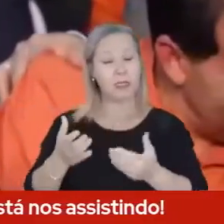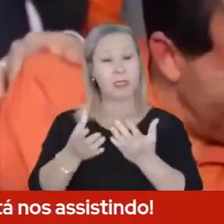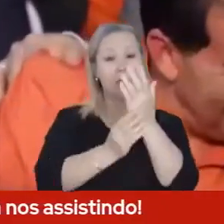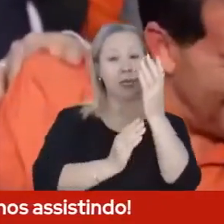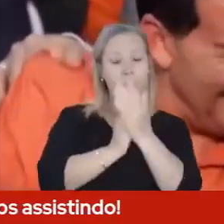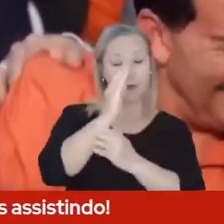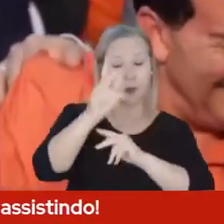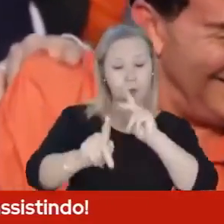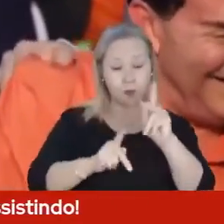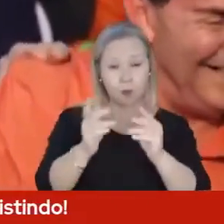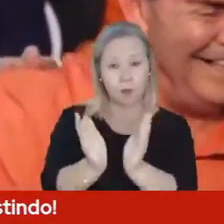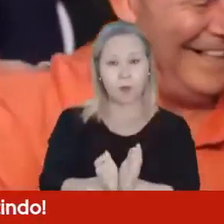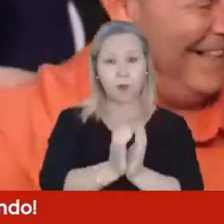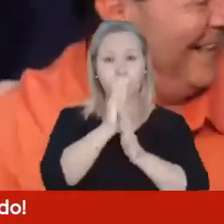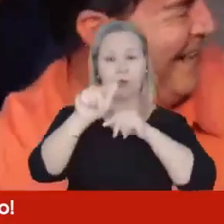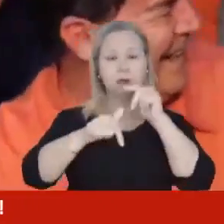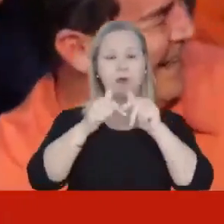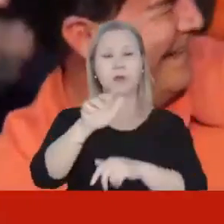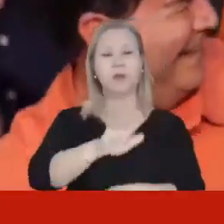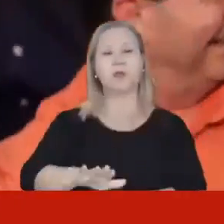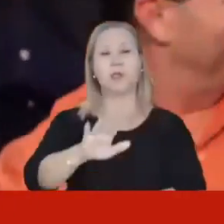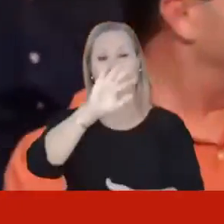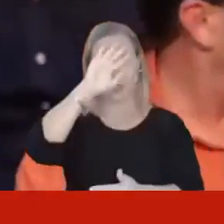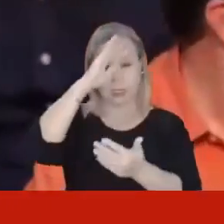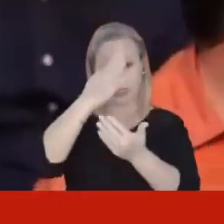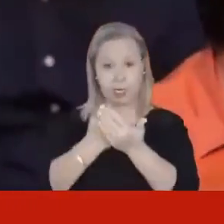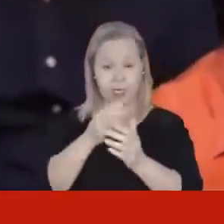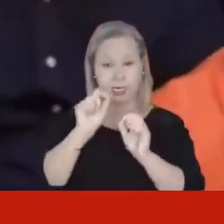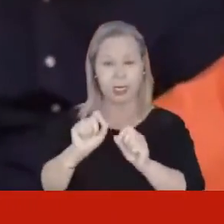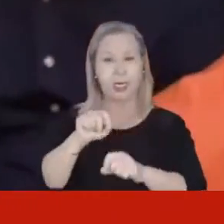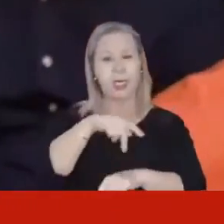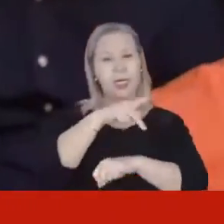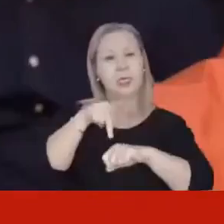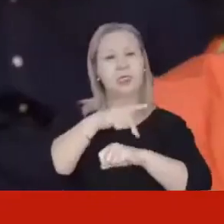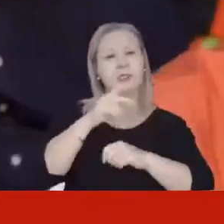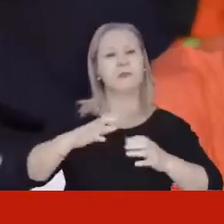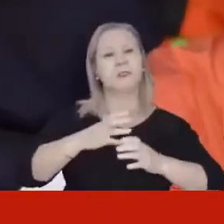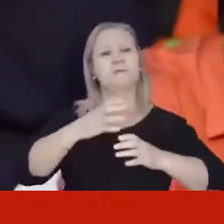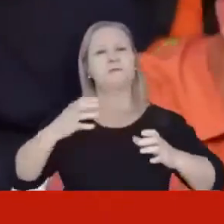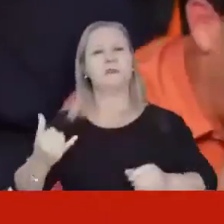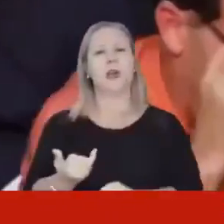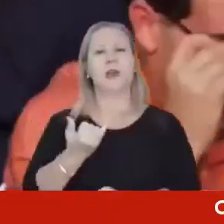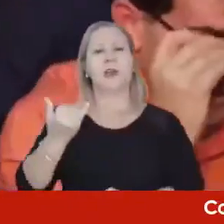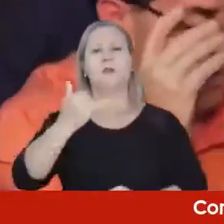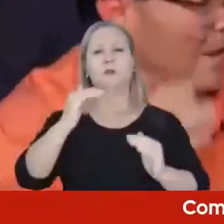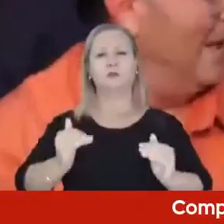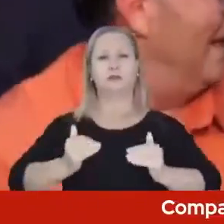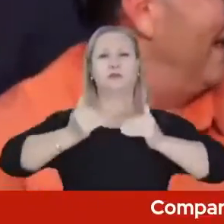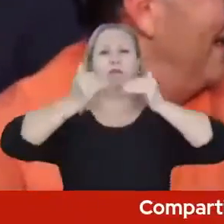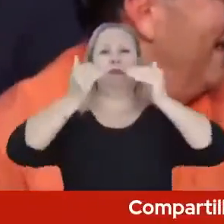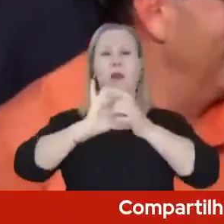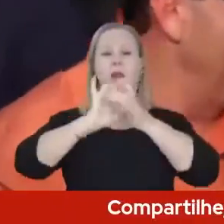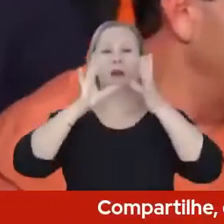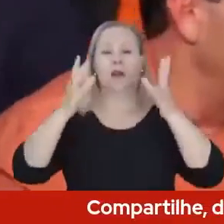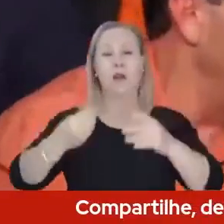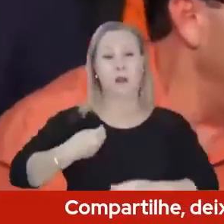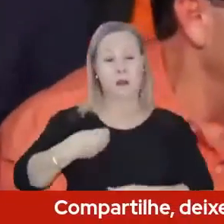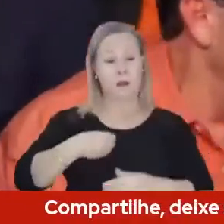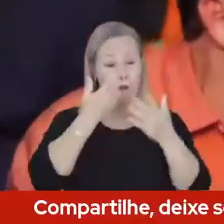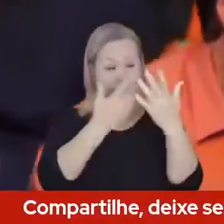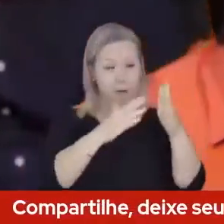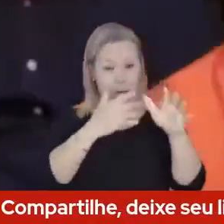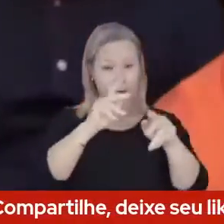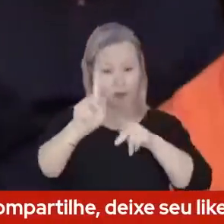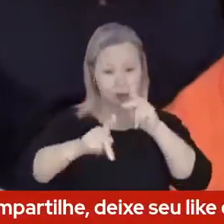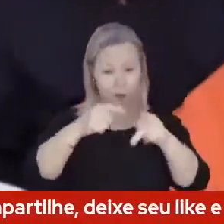para todos aqueles que acreditam que esse país é grande, soberano e livre. Viva o povo trabalhador, viva o Brasil,